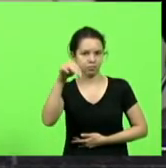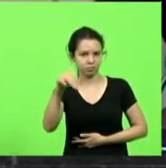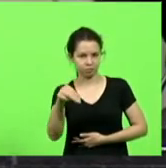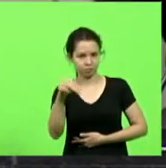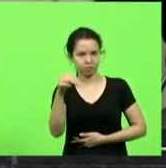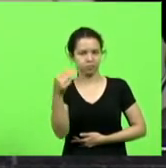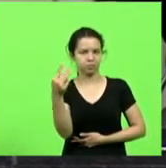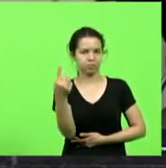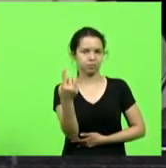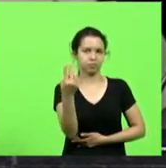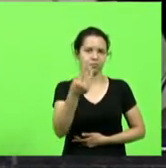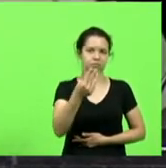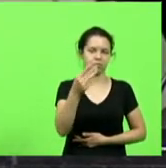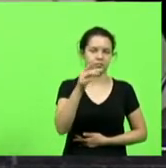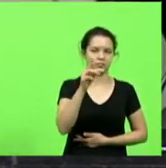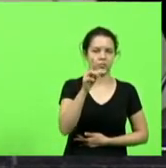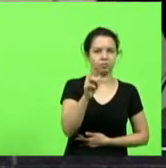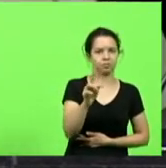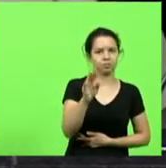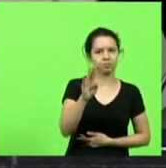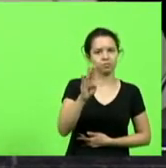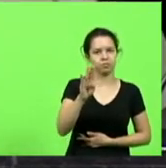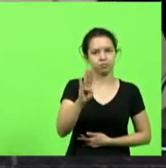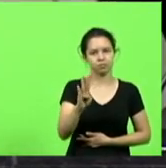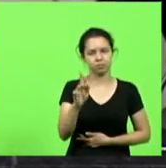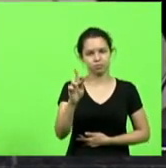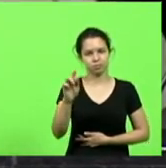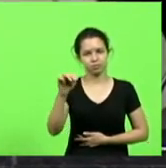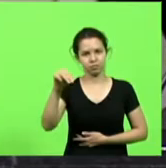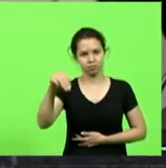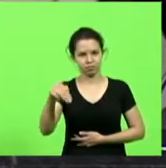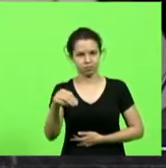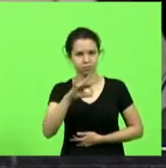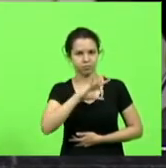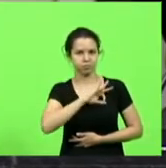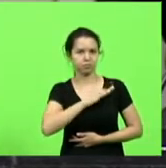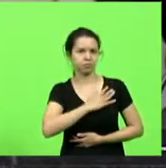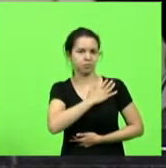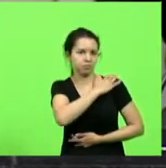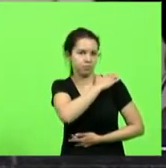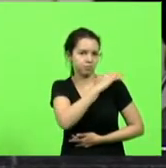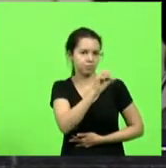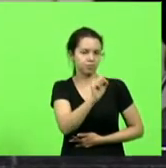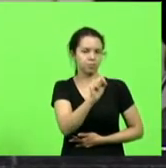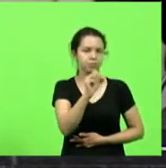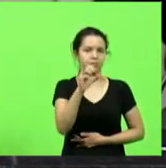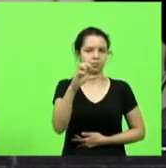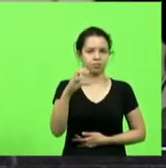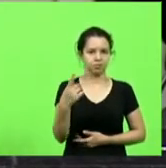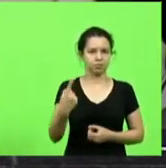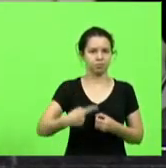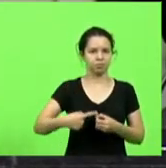13ª BPM, 3ª Companhia de Polícia Militar do Estado de Santa Catarina, no município de Taió.